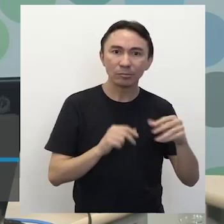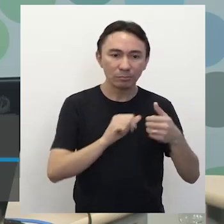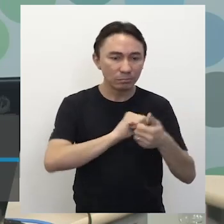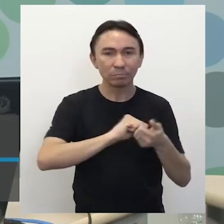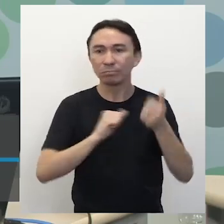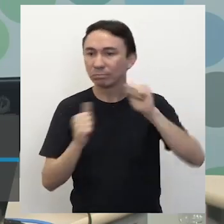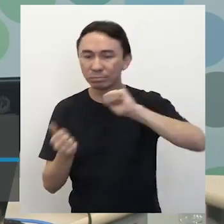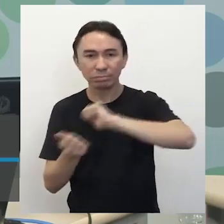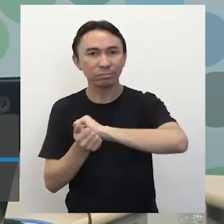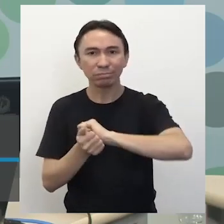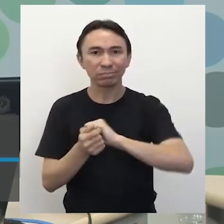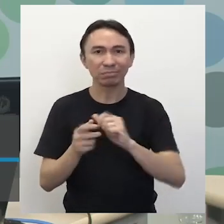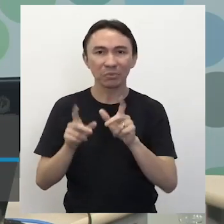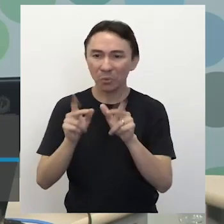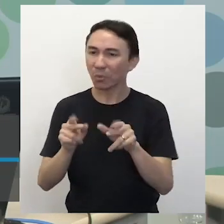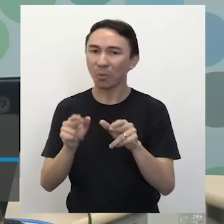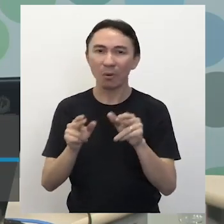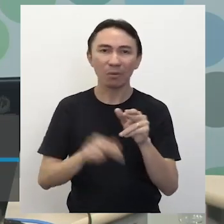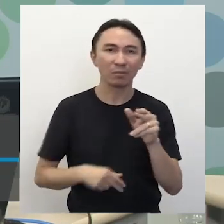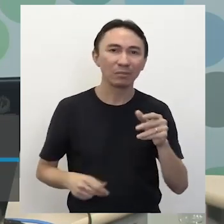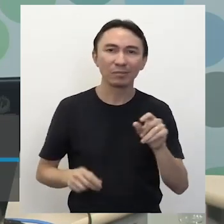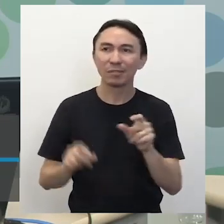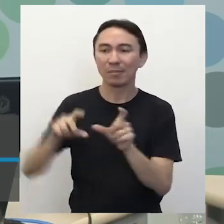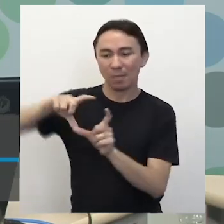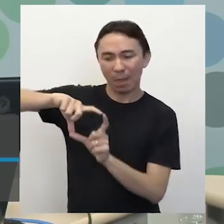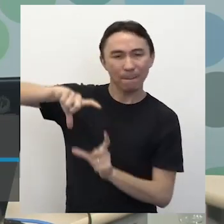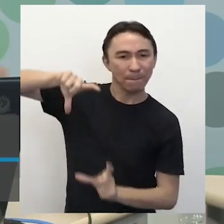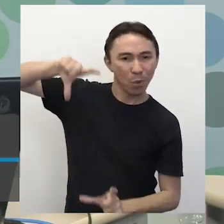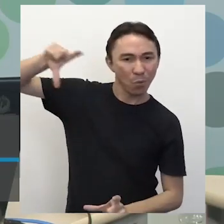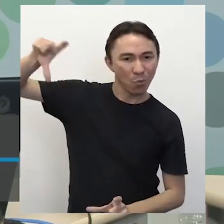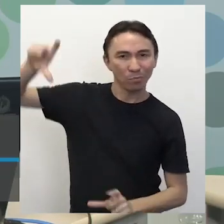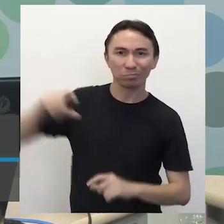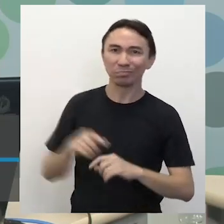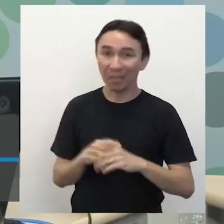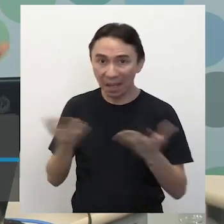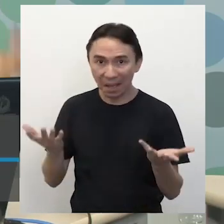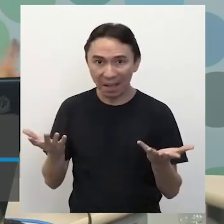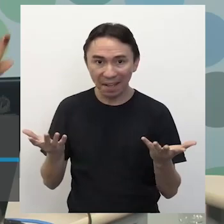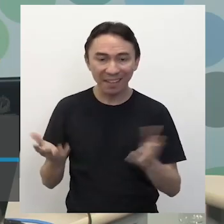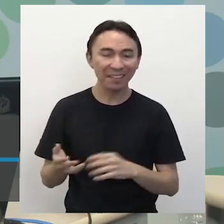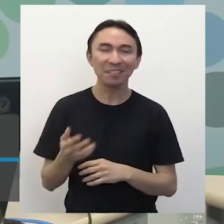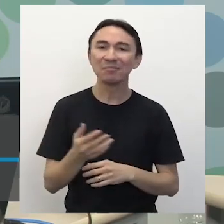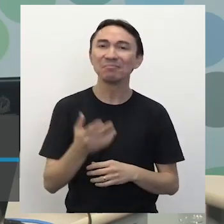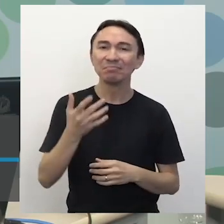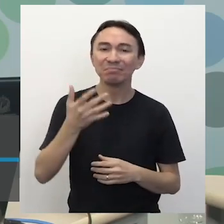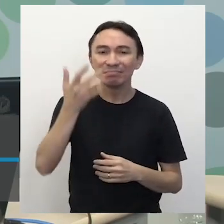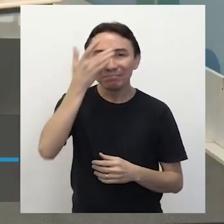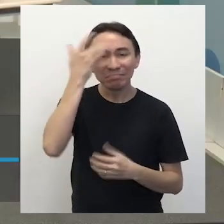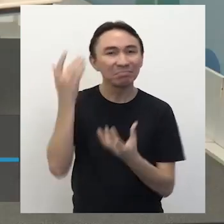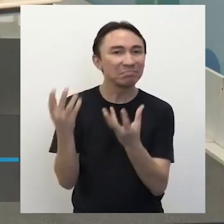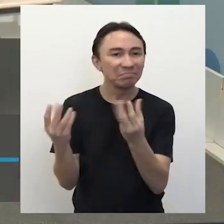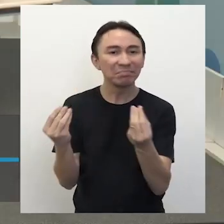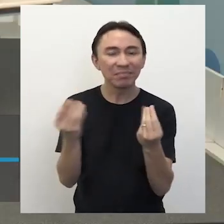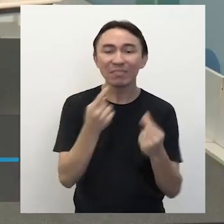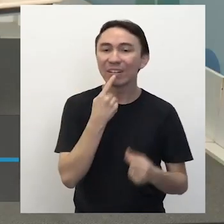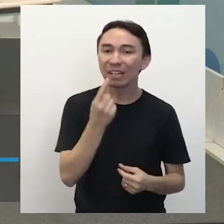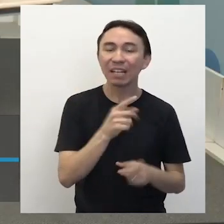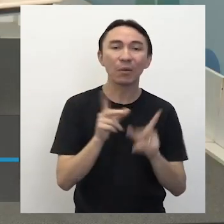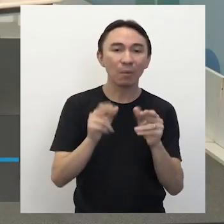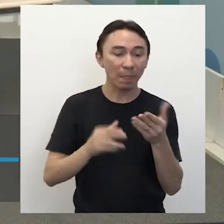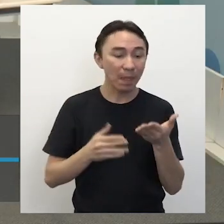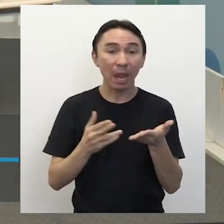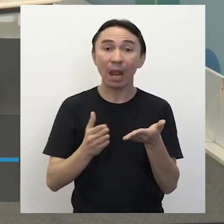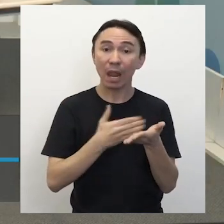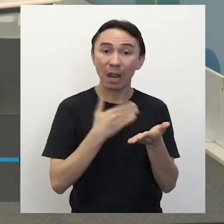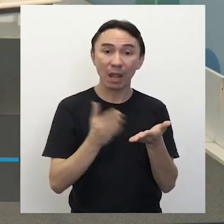fosse um trailer honesto, um pôster de divulgação, porque muitos alunos falando aqui que era para divulgação. Isso, e deixa eu divulgar esse livro. Esse livro conta a